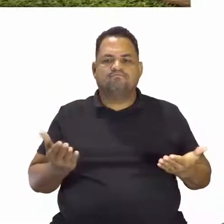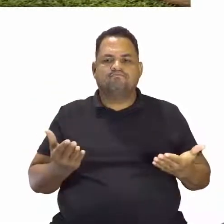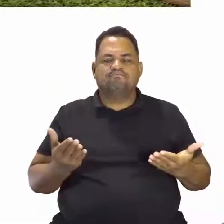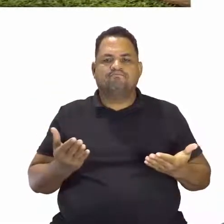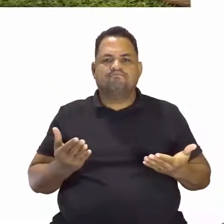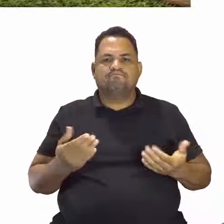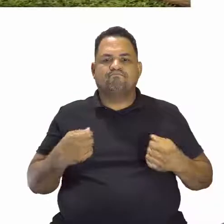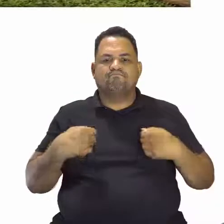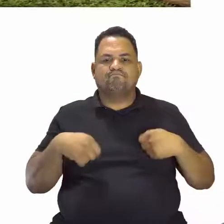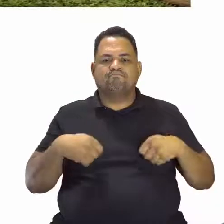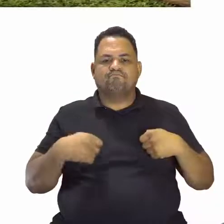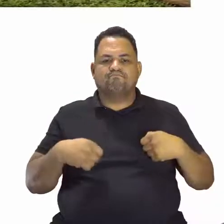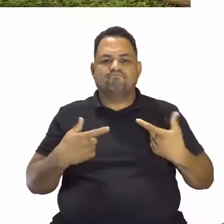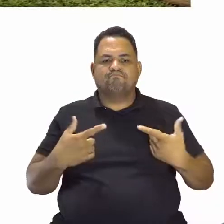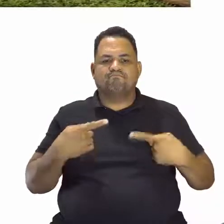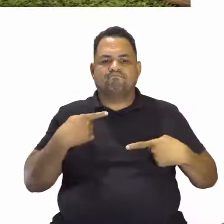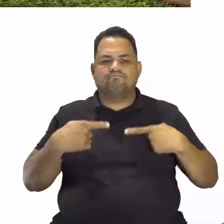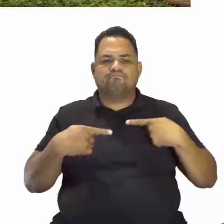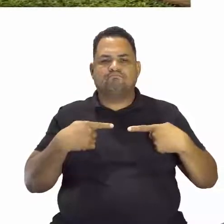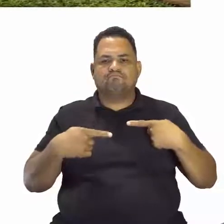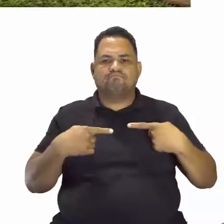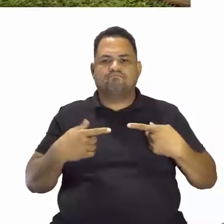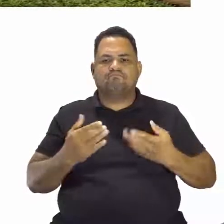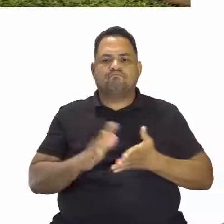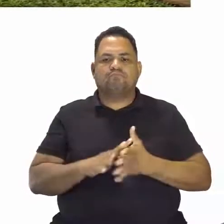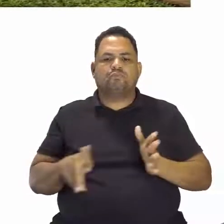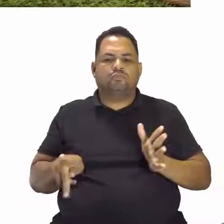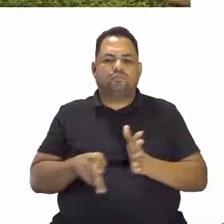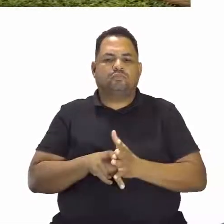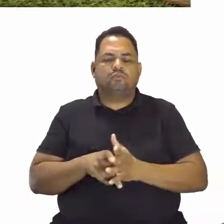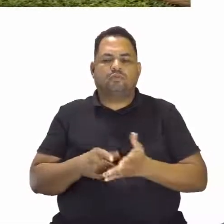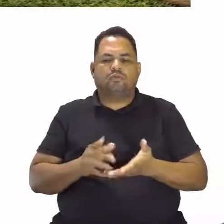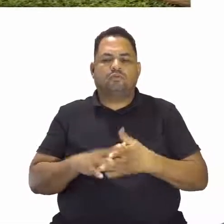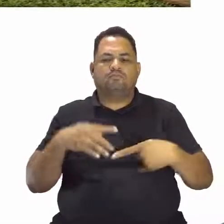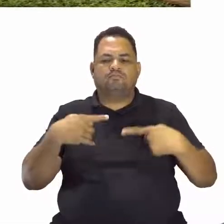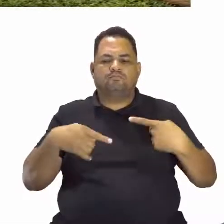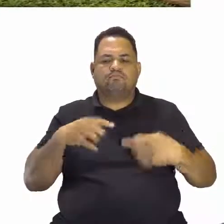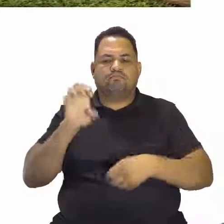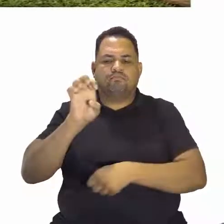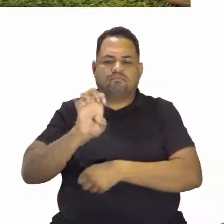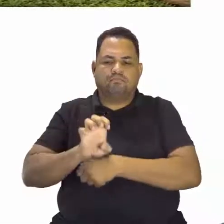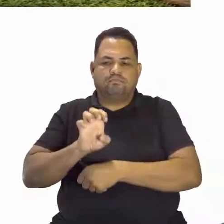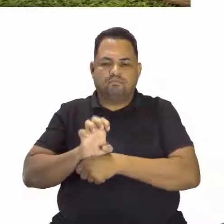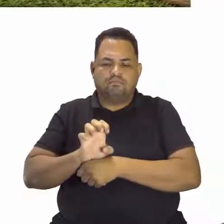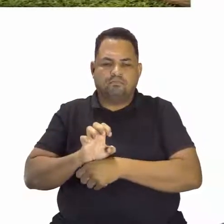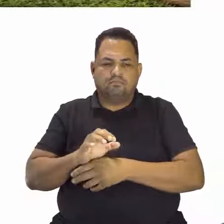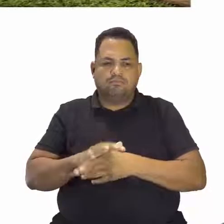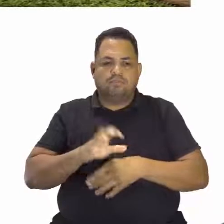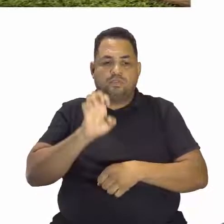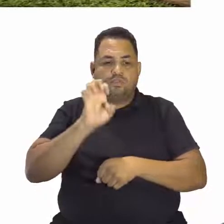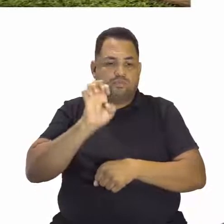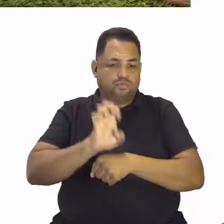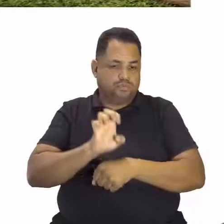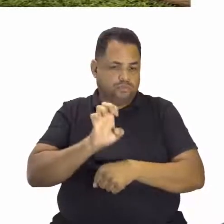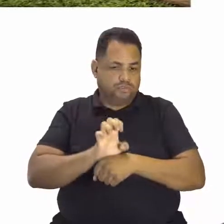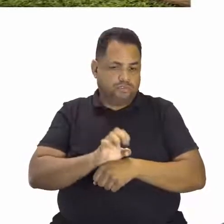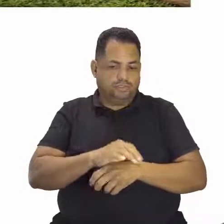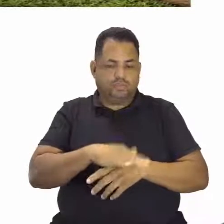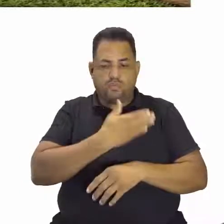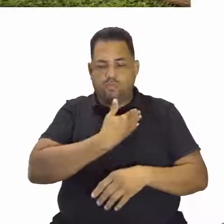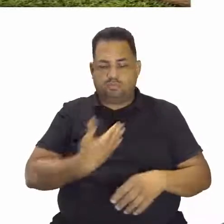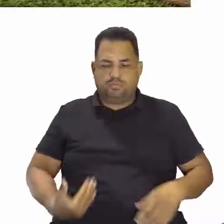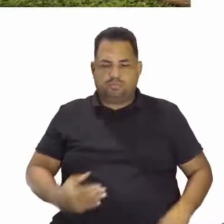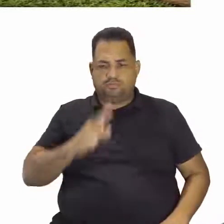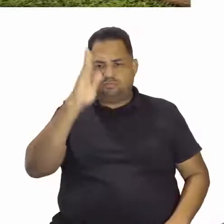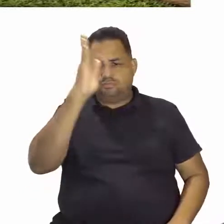ser políticas de Estado, políticas públicas de Estado. O Estado, quando